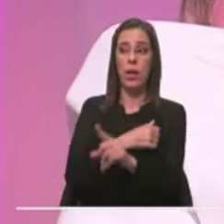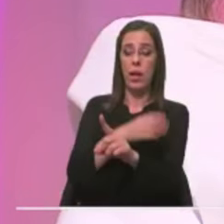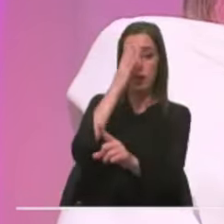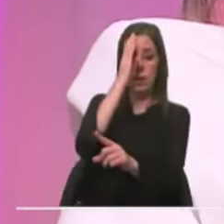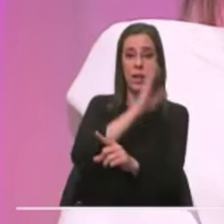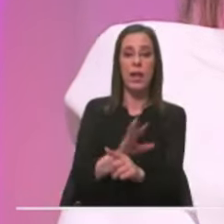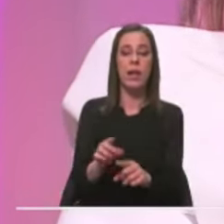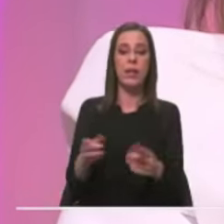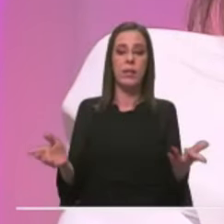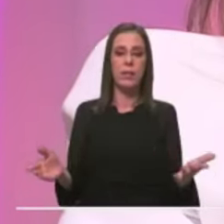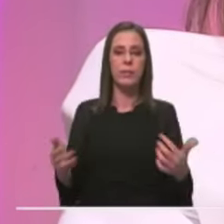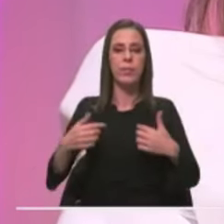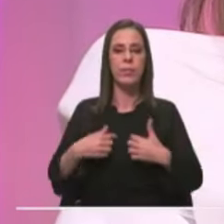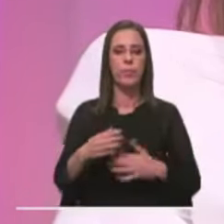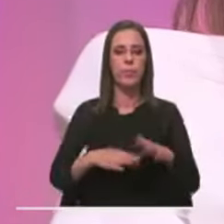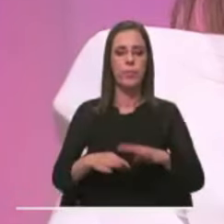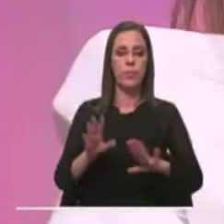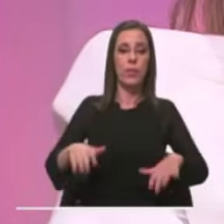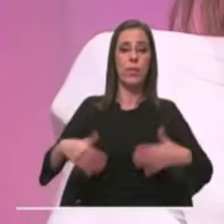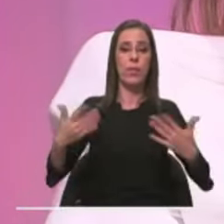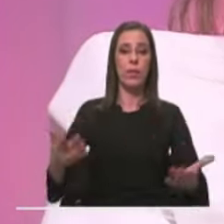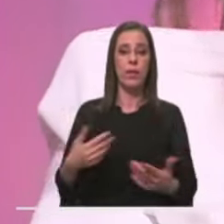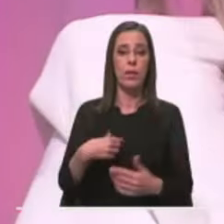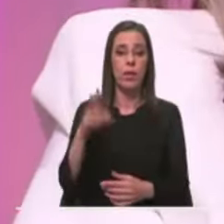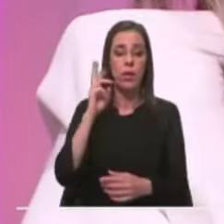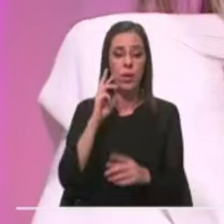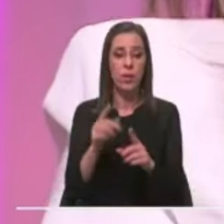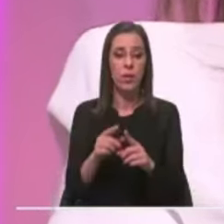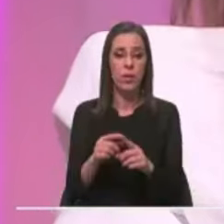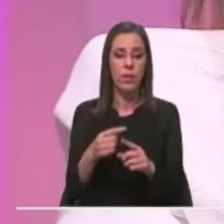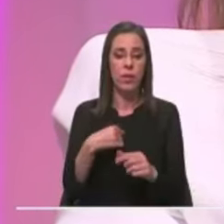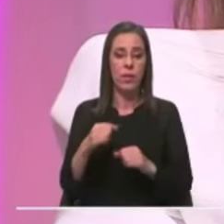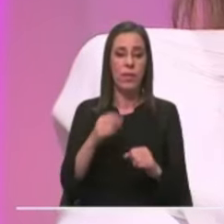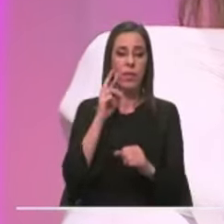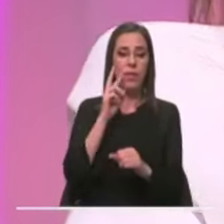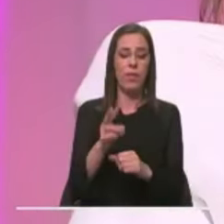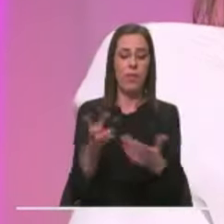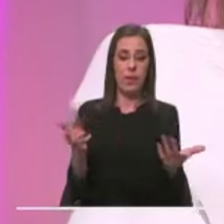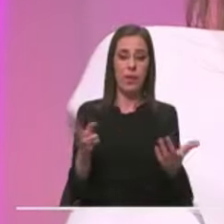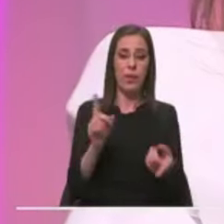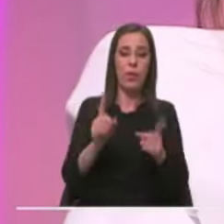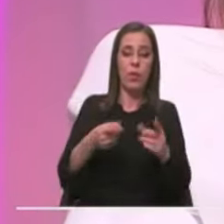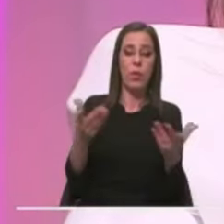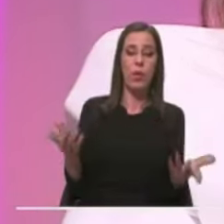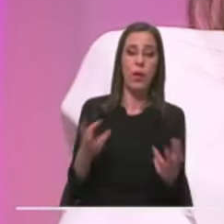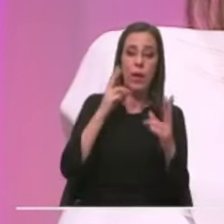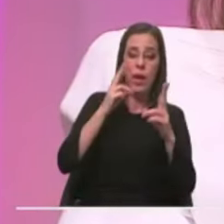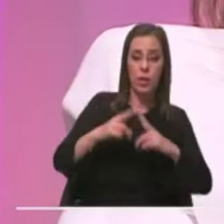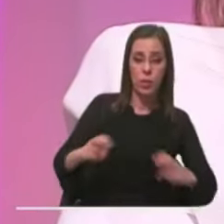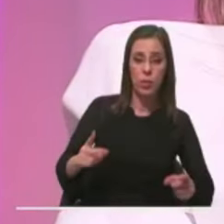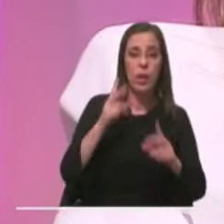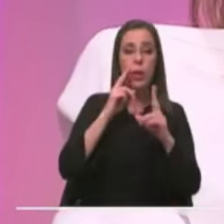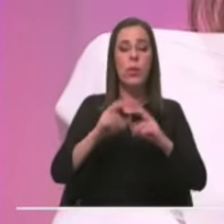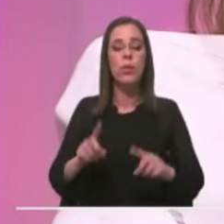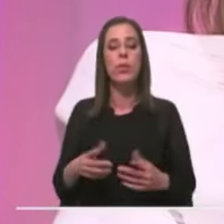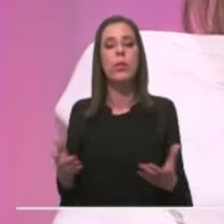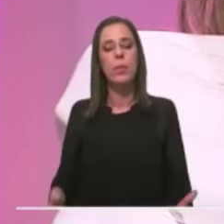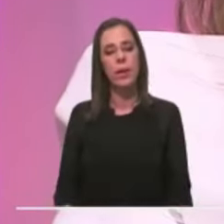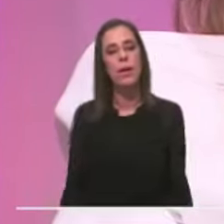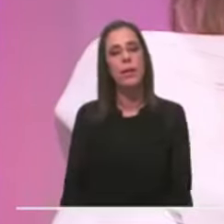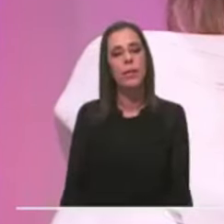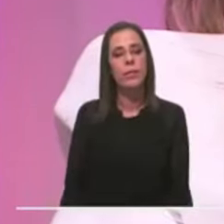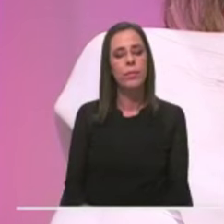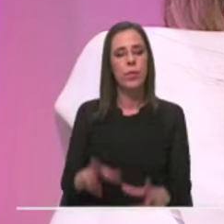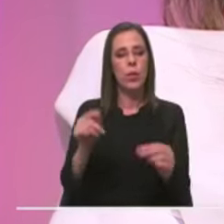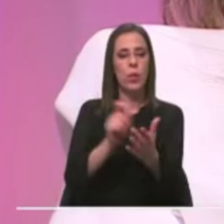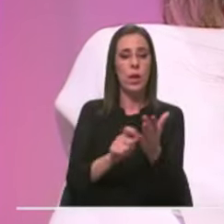fiquei aliás eu estou a fazer seja o que for quando me venho a correr ver o que é que se descobriram se não portanto eu sou